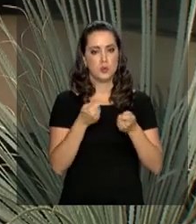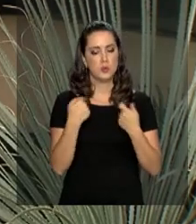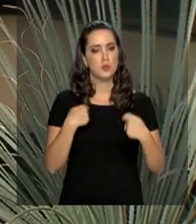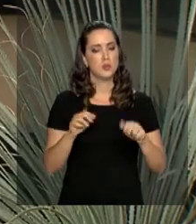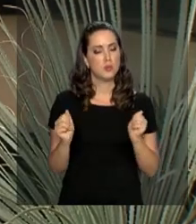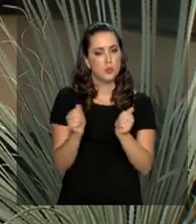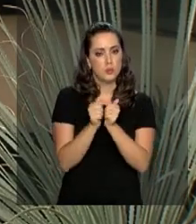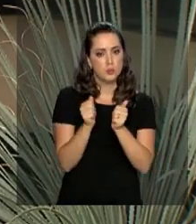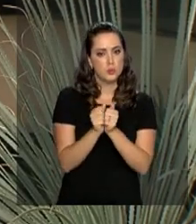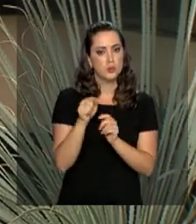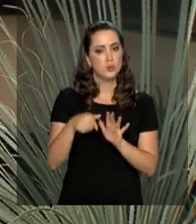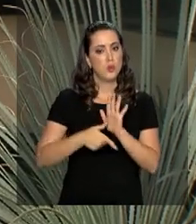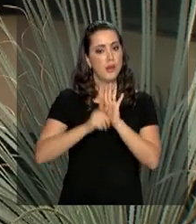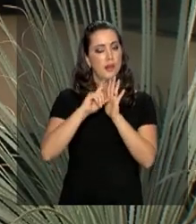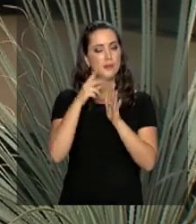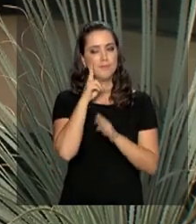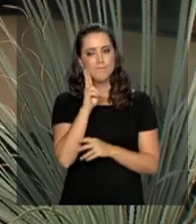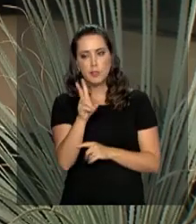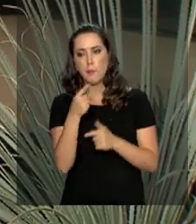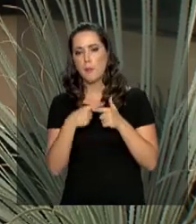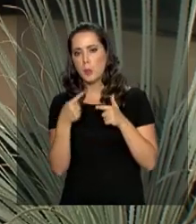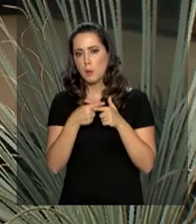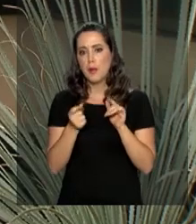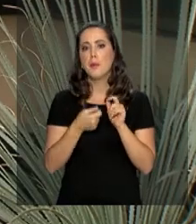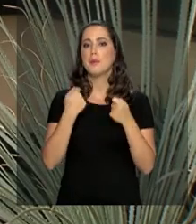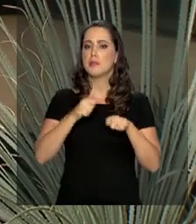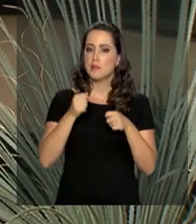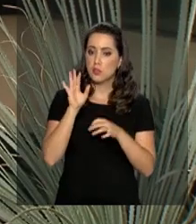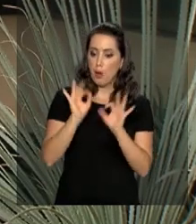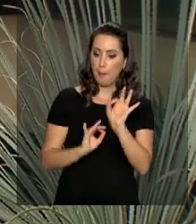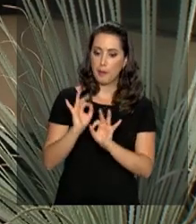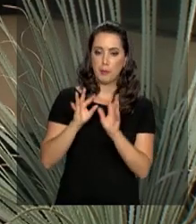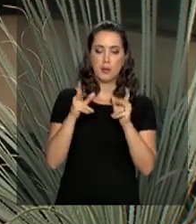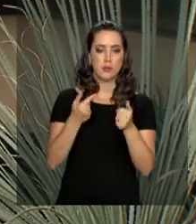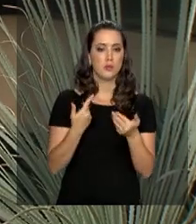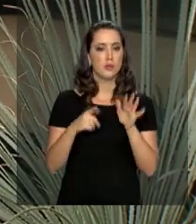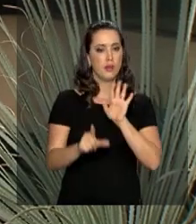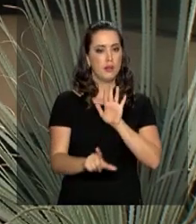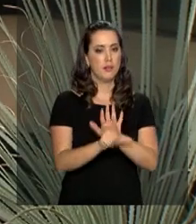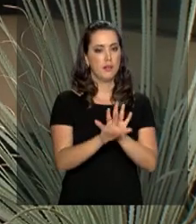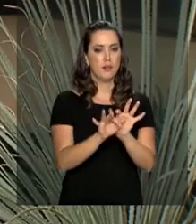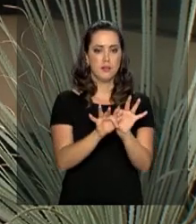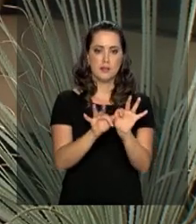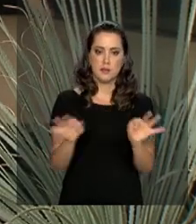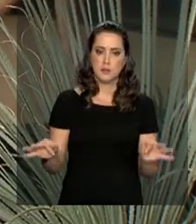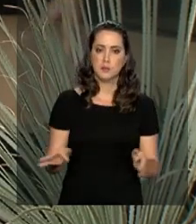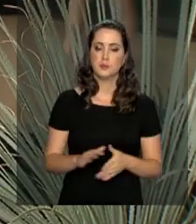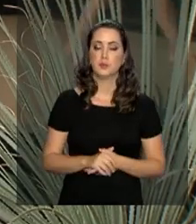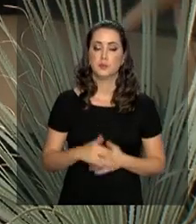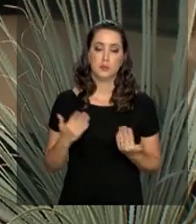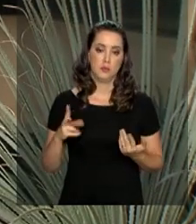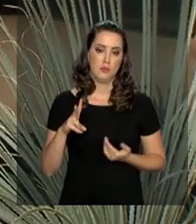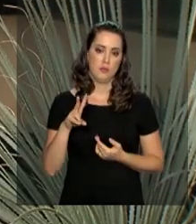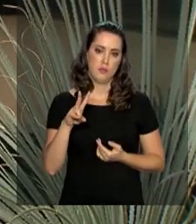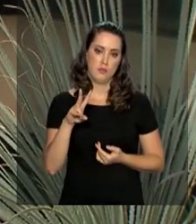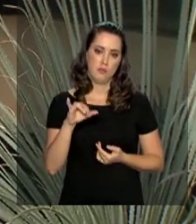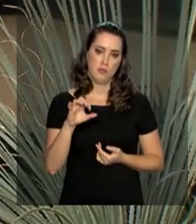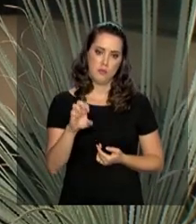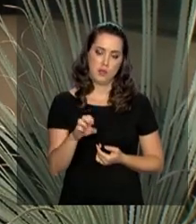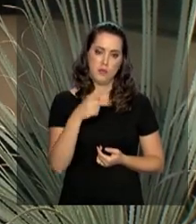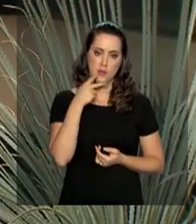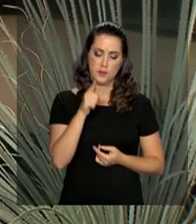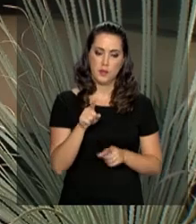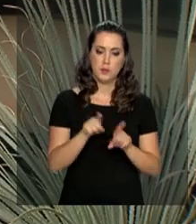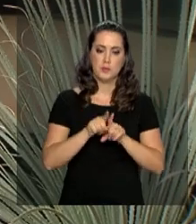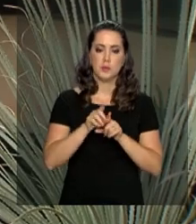proativos se antecipando a possíveis problemas e que a legislação deve ser simplificada o vice presidente eleito afirmou que